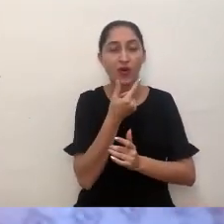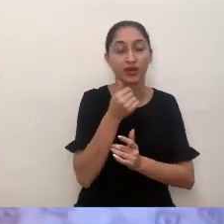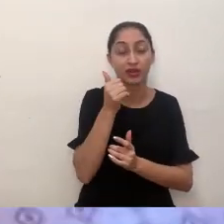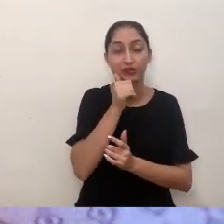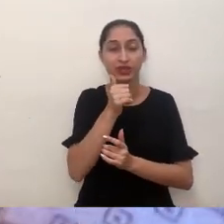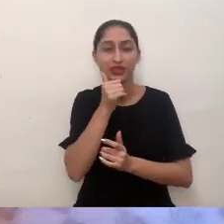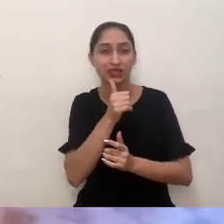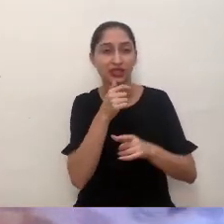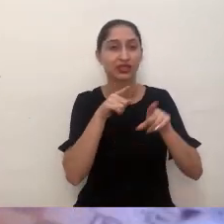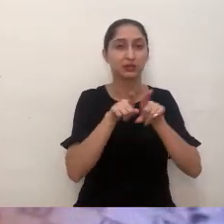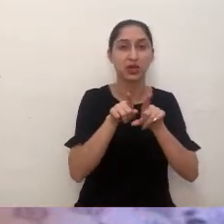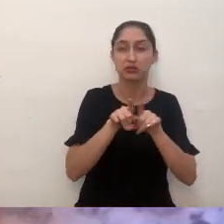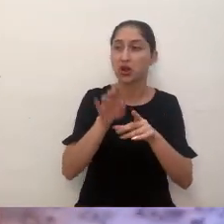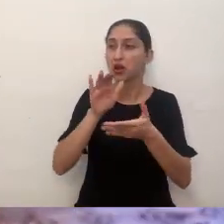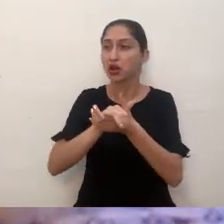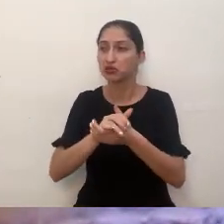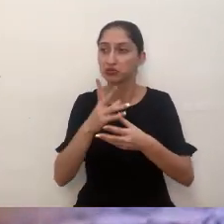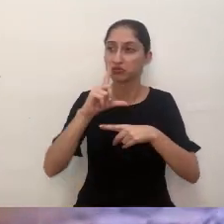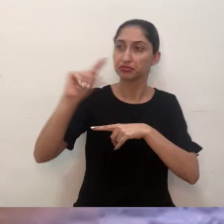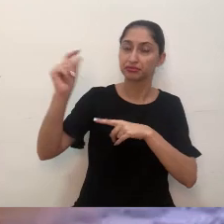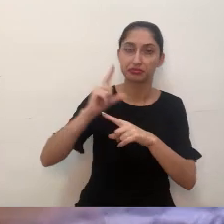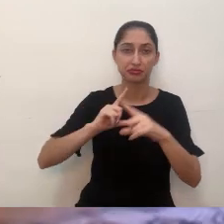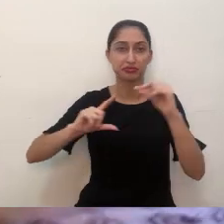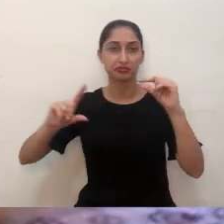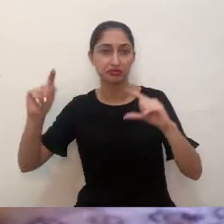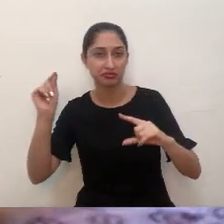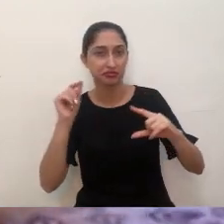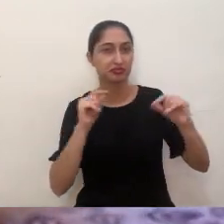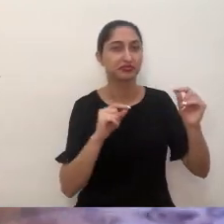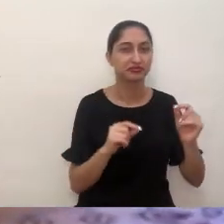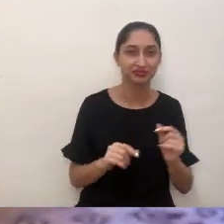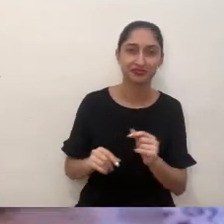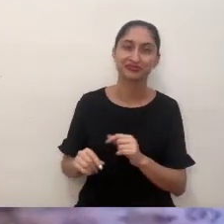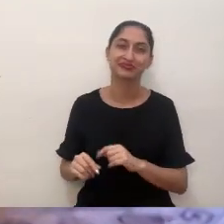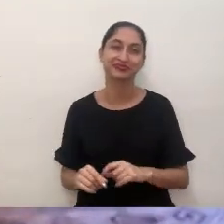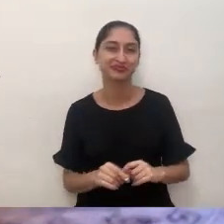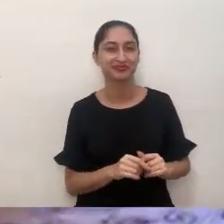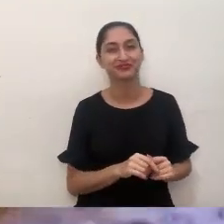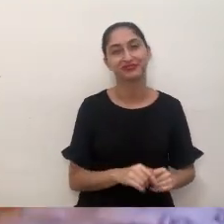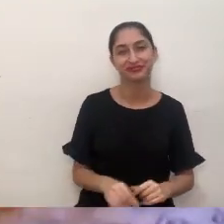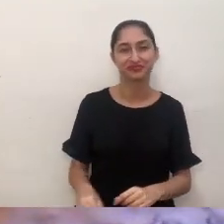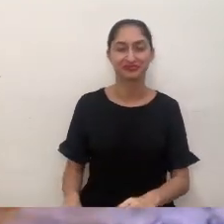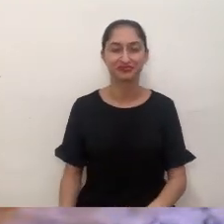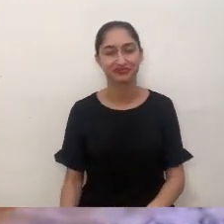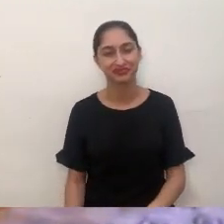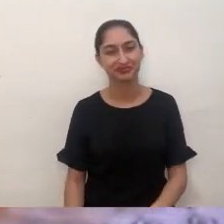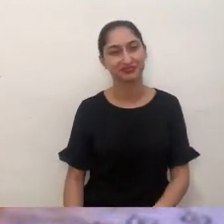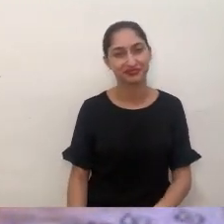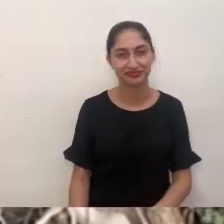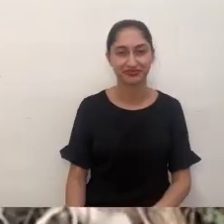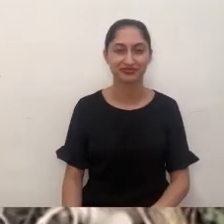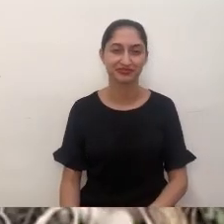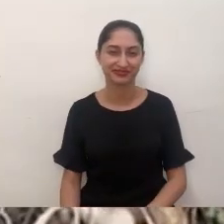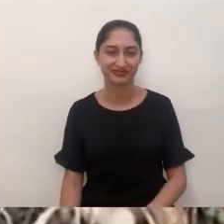no meio. Vou buscar meu papagaio que tá tudo de fim no meio.